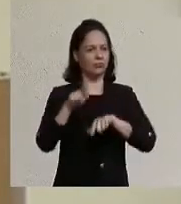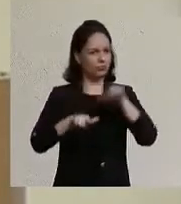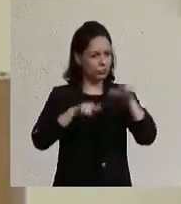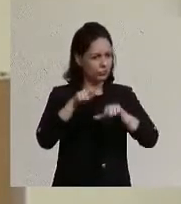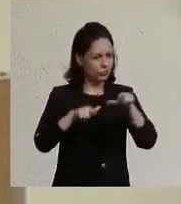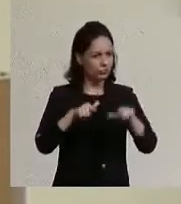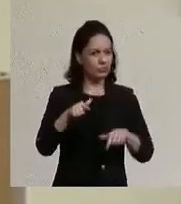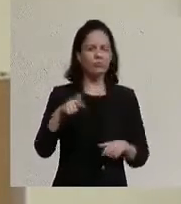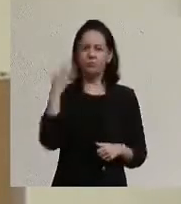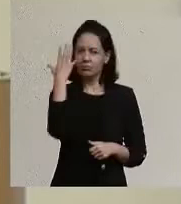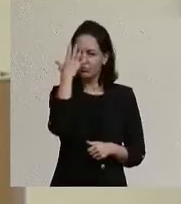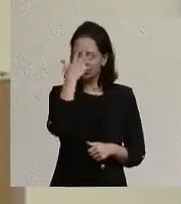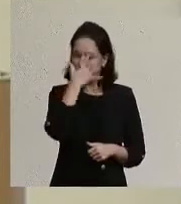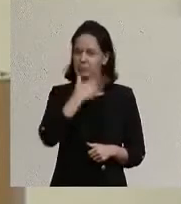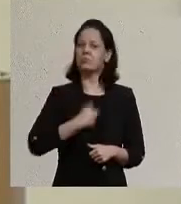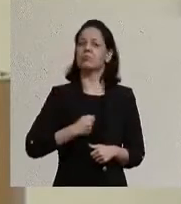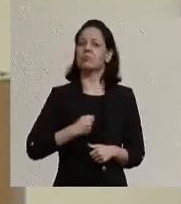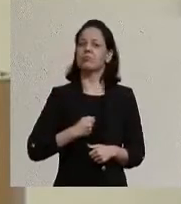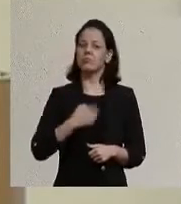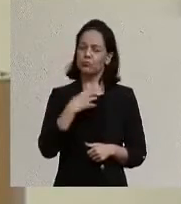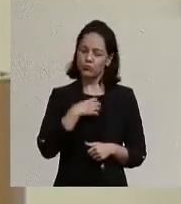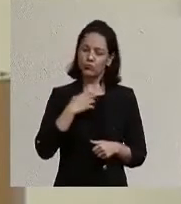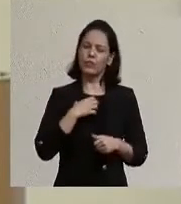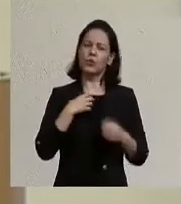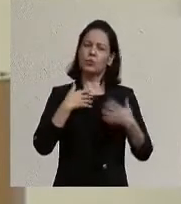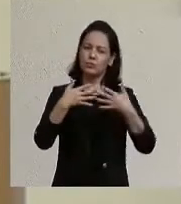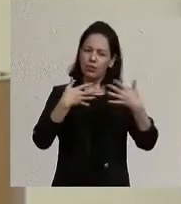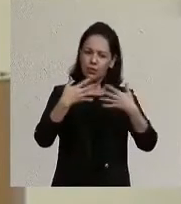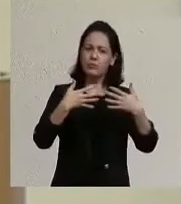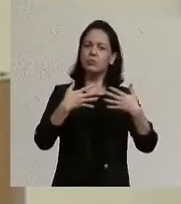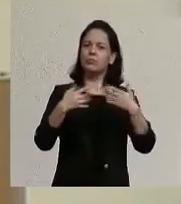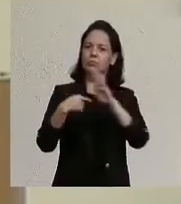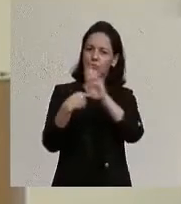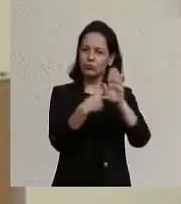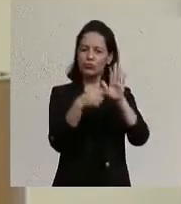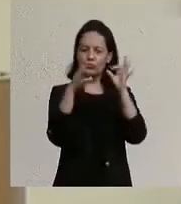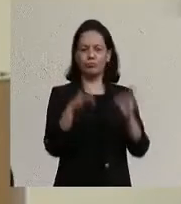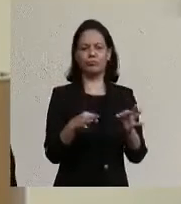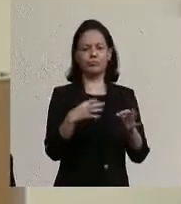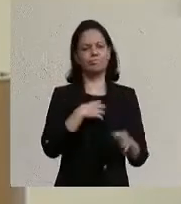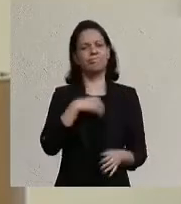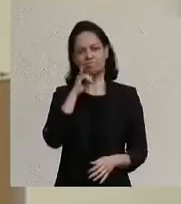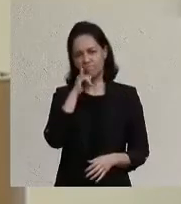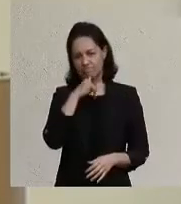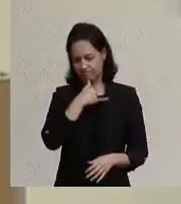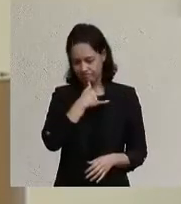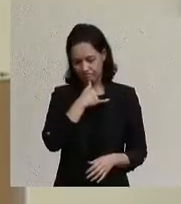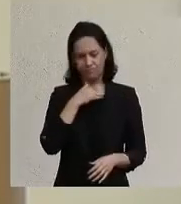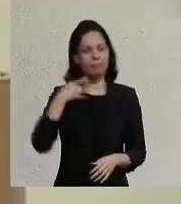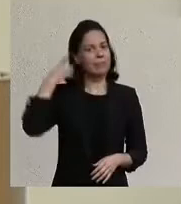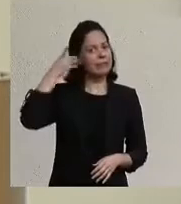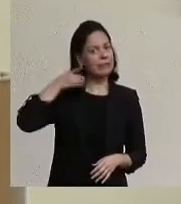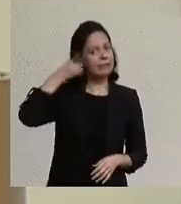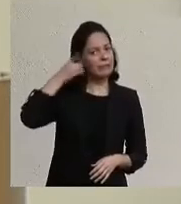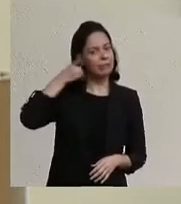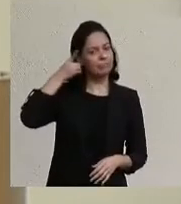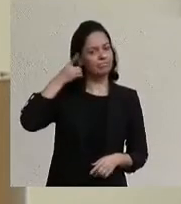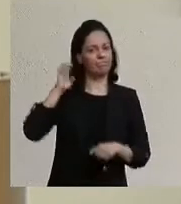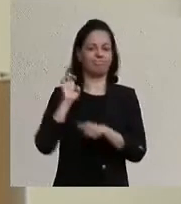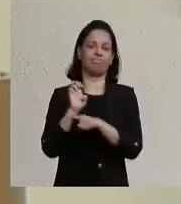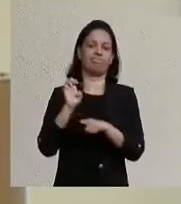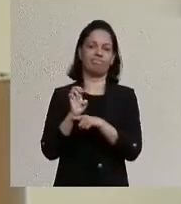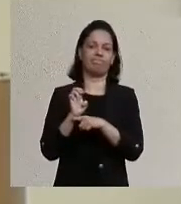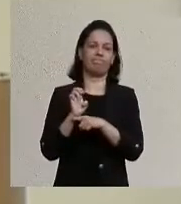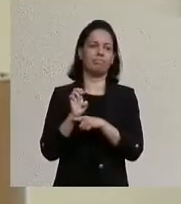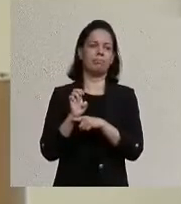bonito uma campanha limpa transparente né da qual Eu lamento muito porque o nosso deputado estadual